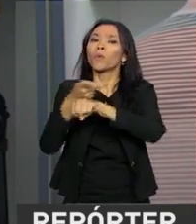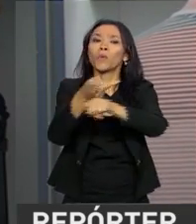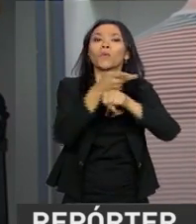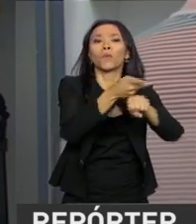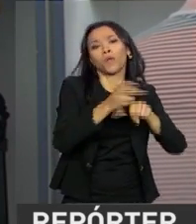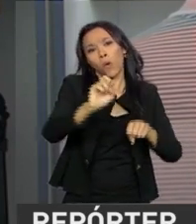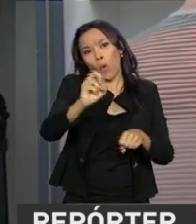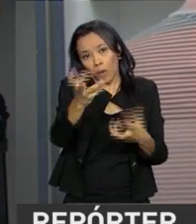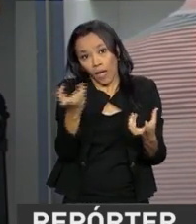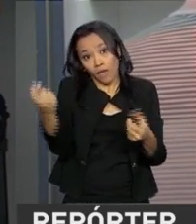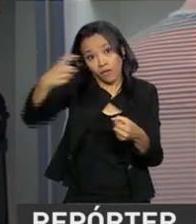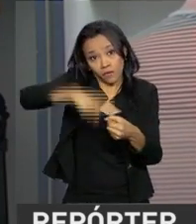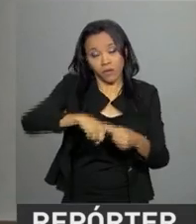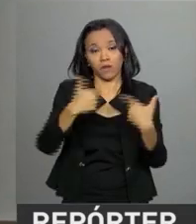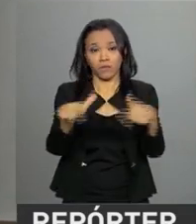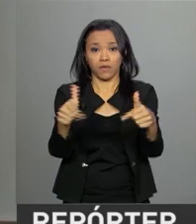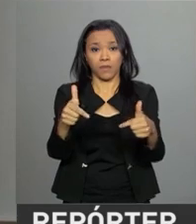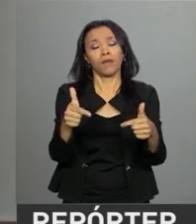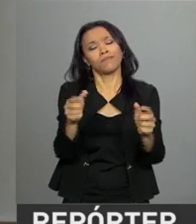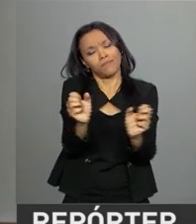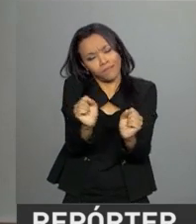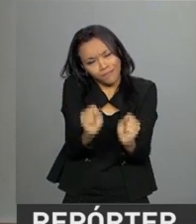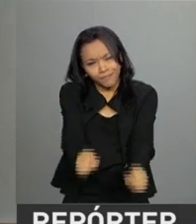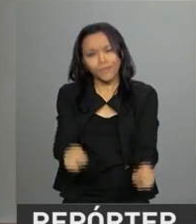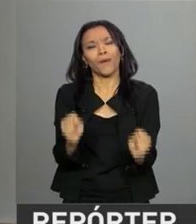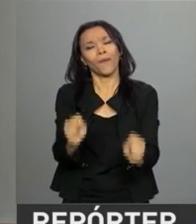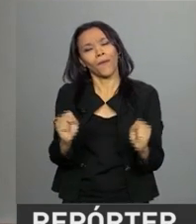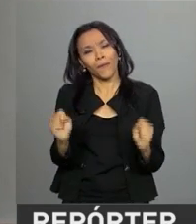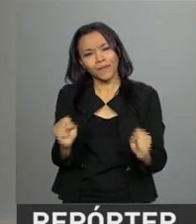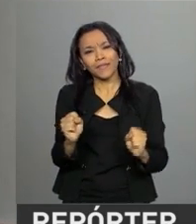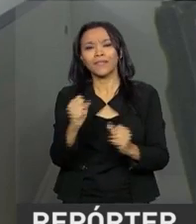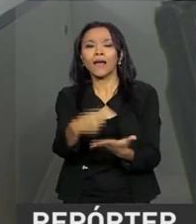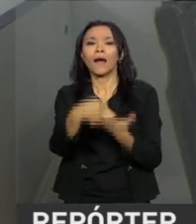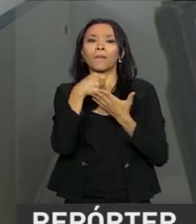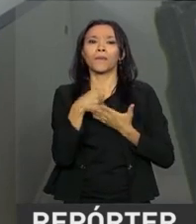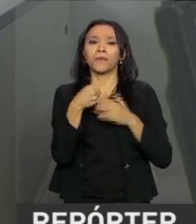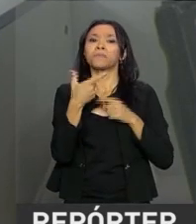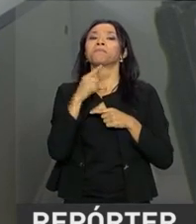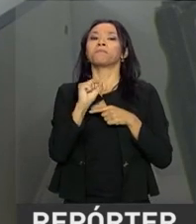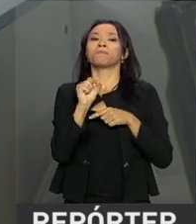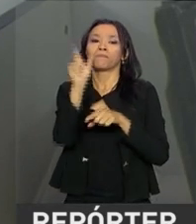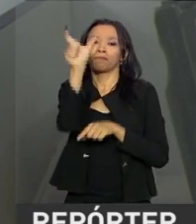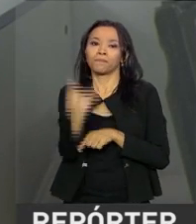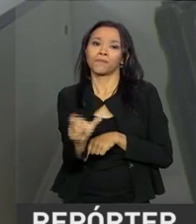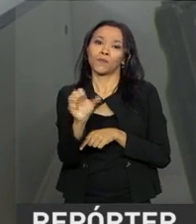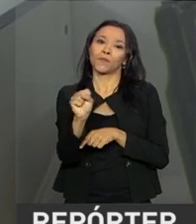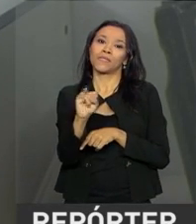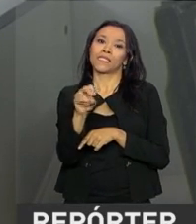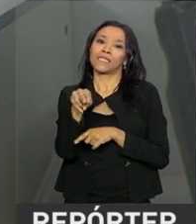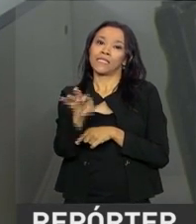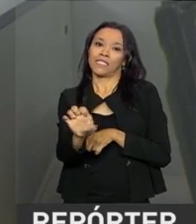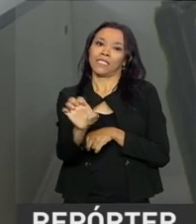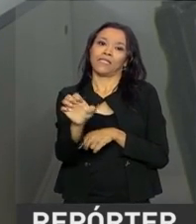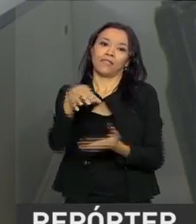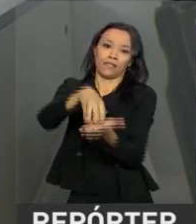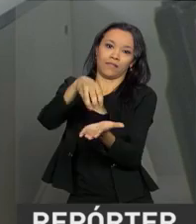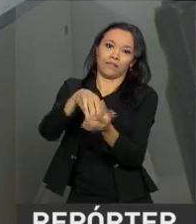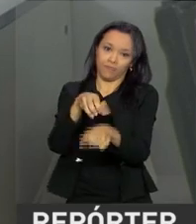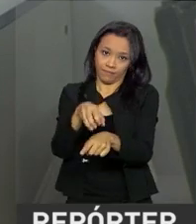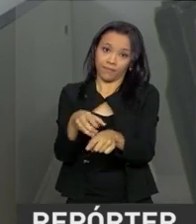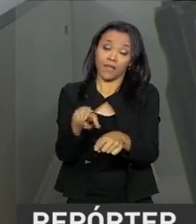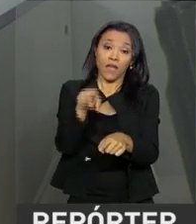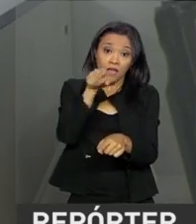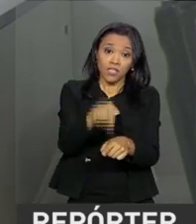querem voltar para o mercado de trabalho, podem contar com a ajuda do SINE. Desde que foi criado, há 41 anos, o